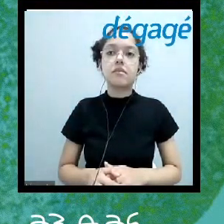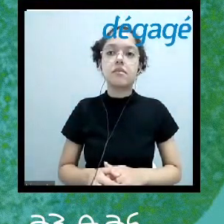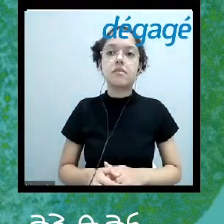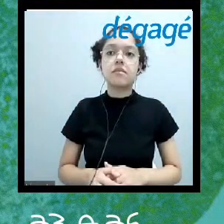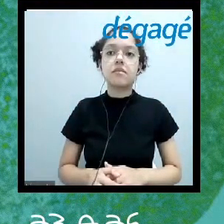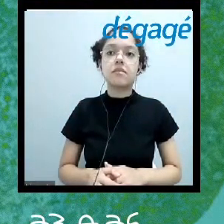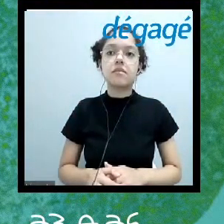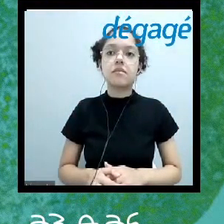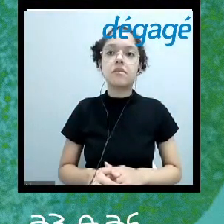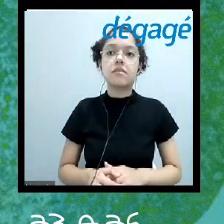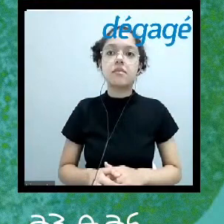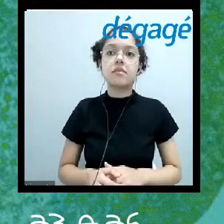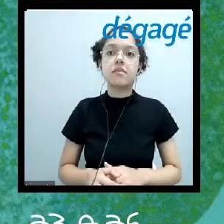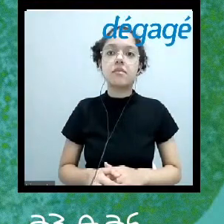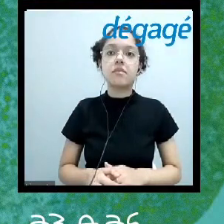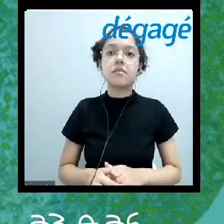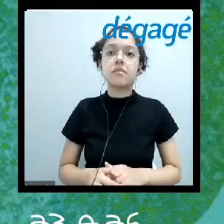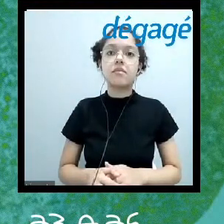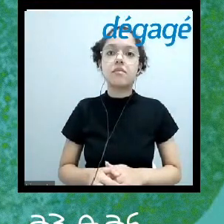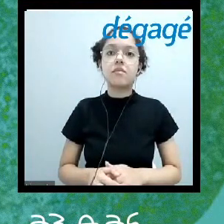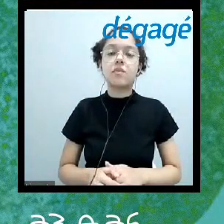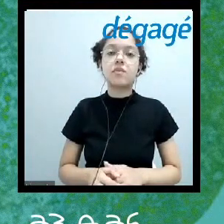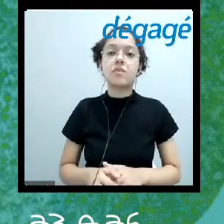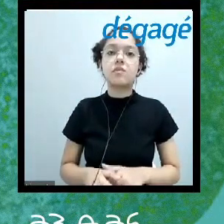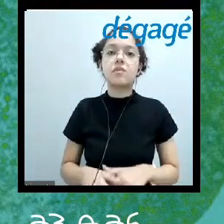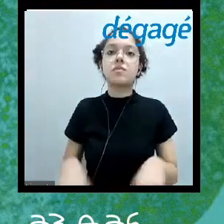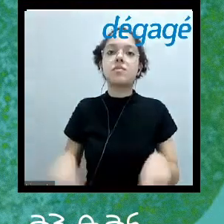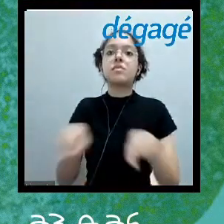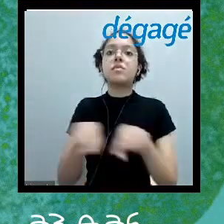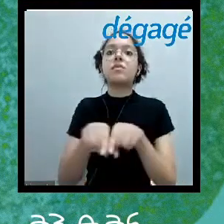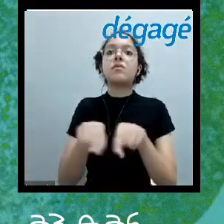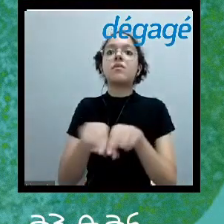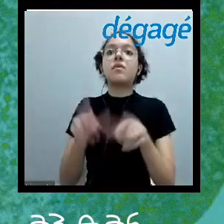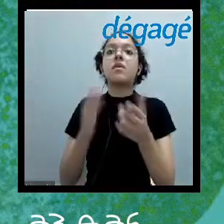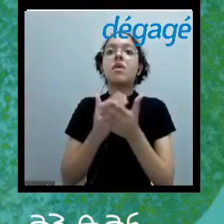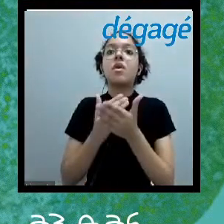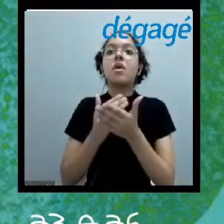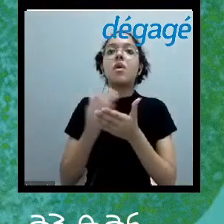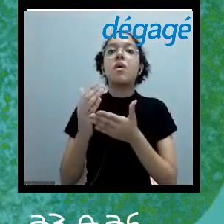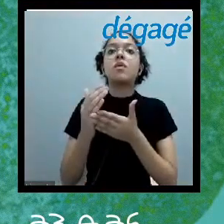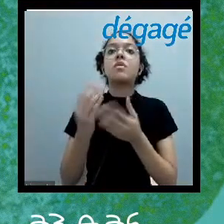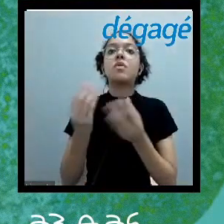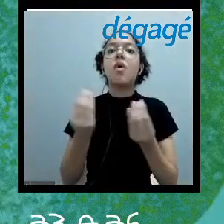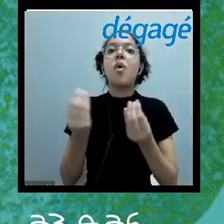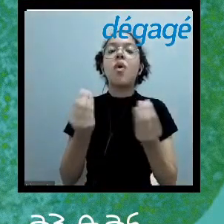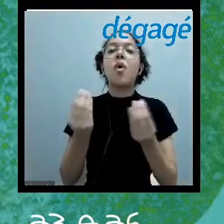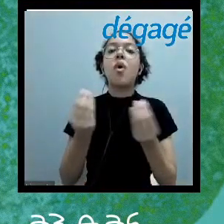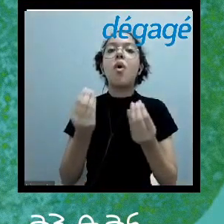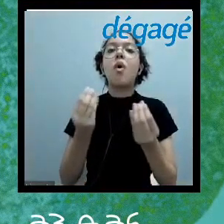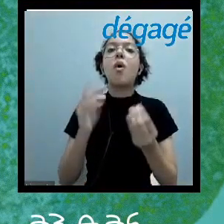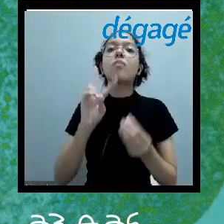E aí a gente começou a ver que poderia ser feito realmente assim.